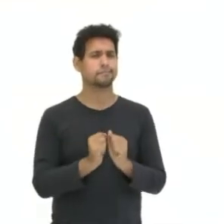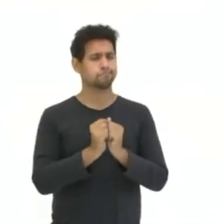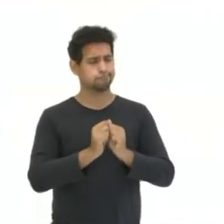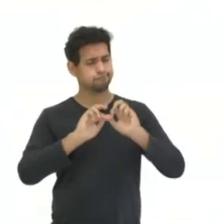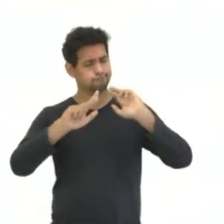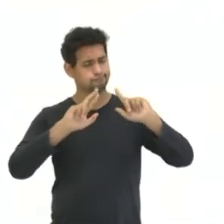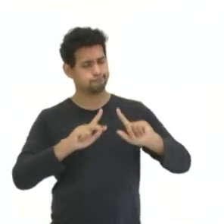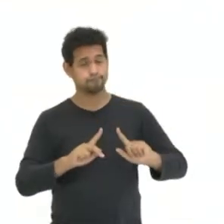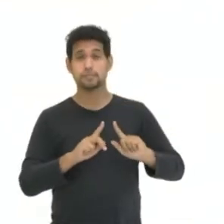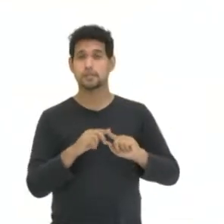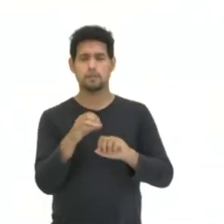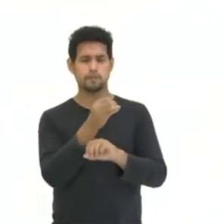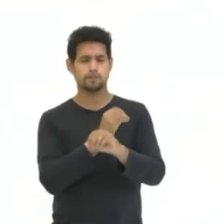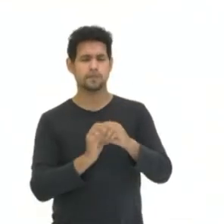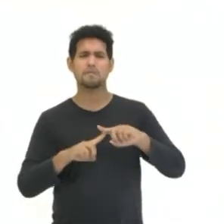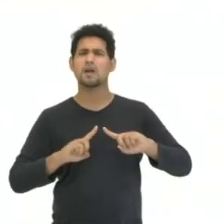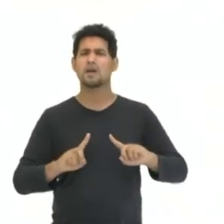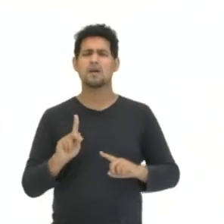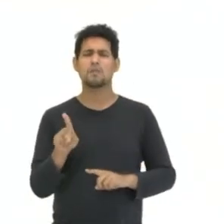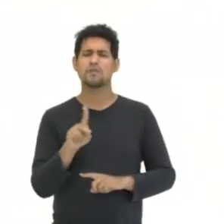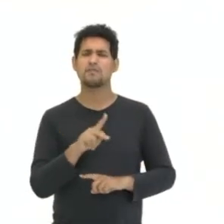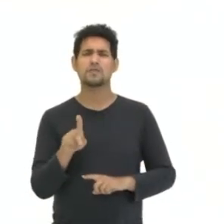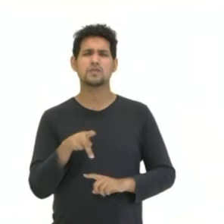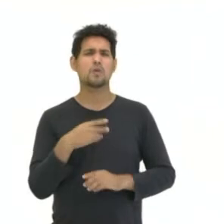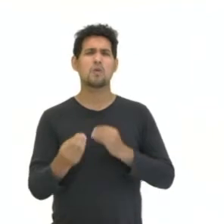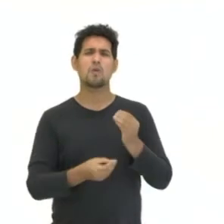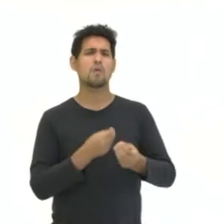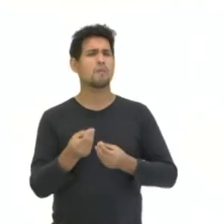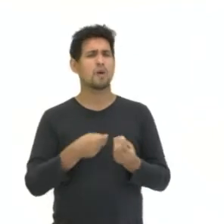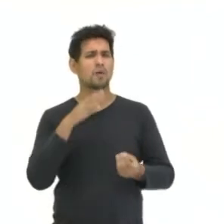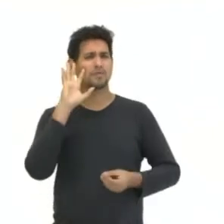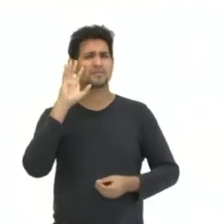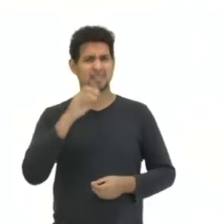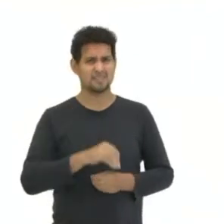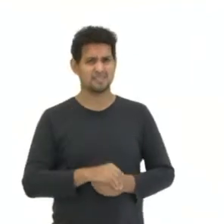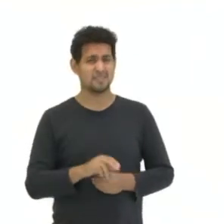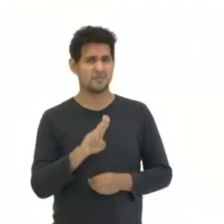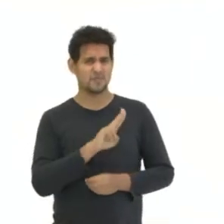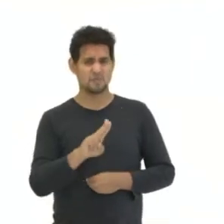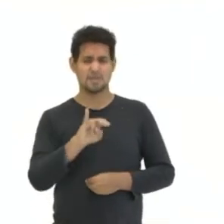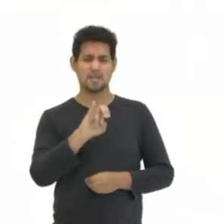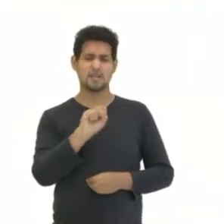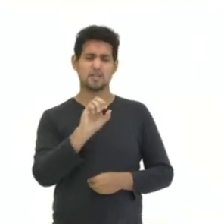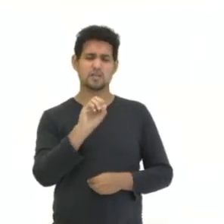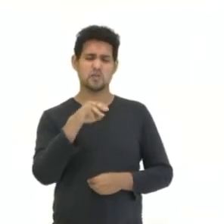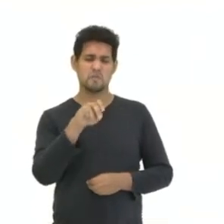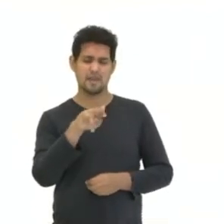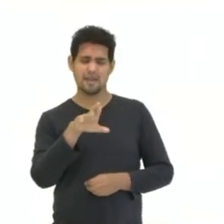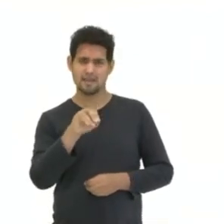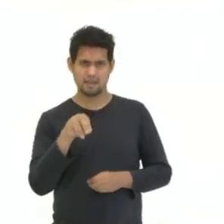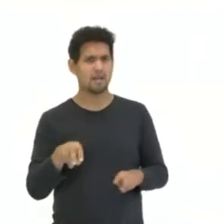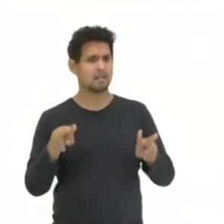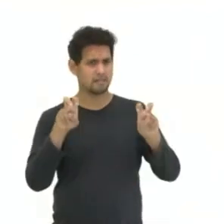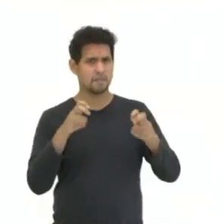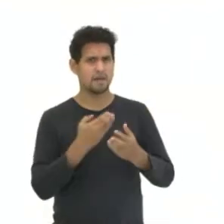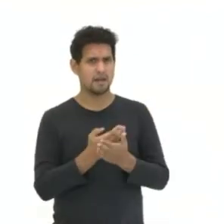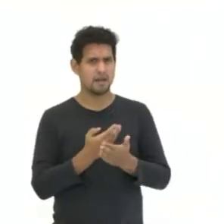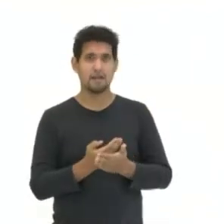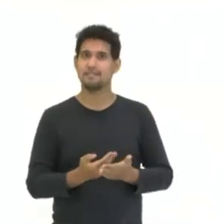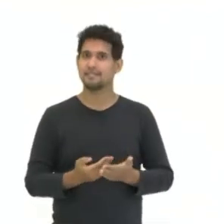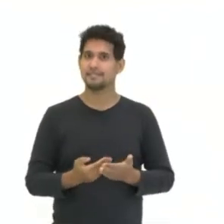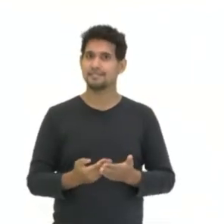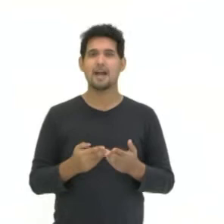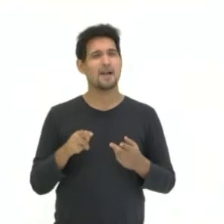de átomos. Professor, este fenômeno então quer dizer que chama-se isomeria, que é o assunto da aula. Ah, você está